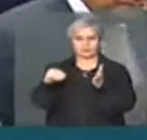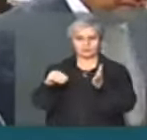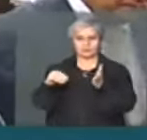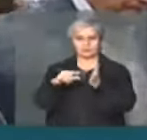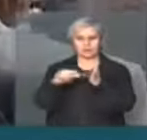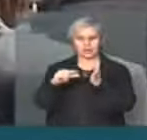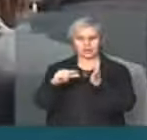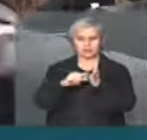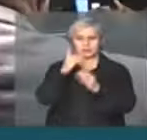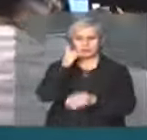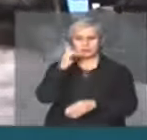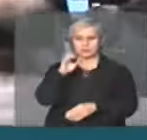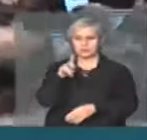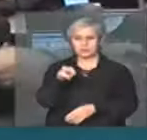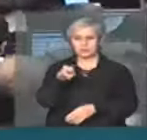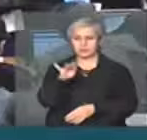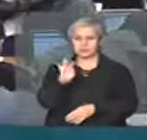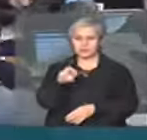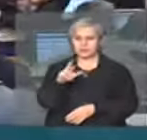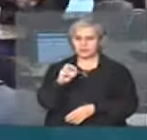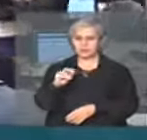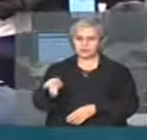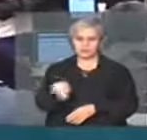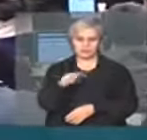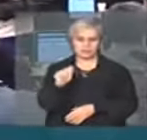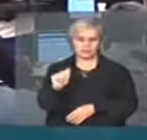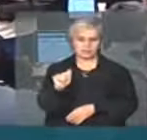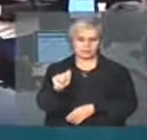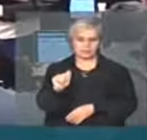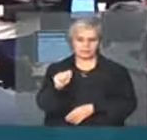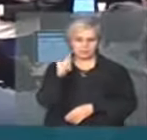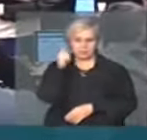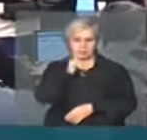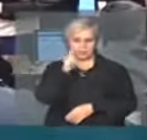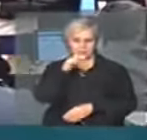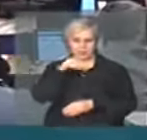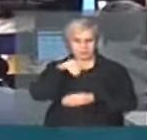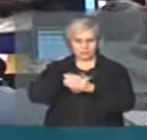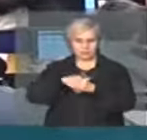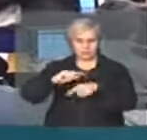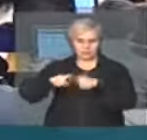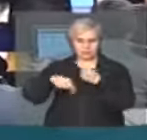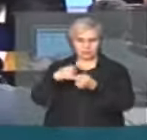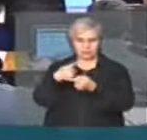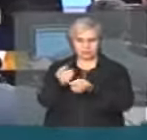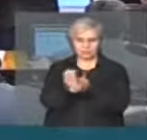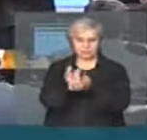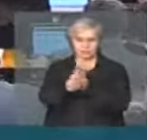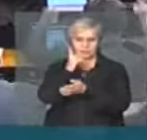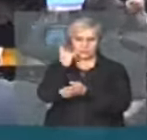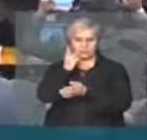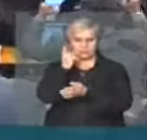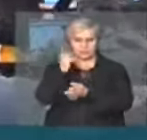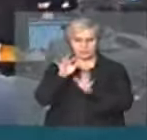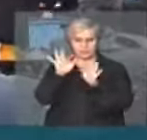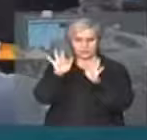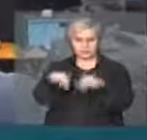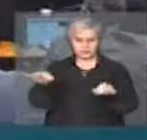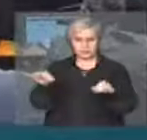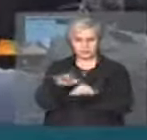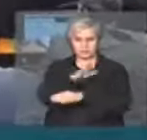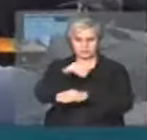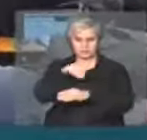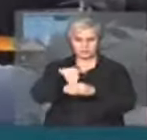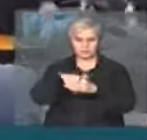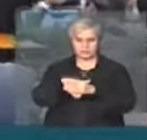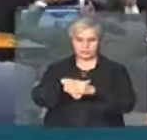retomem os seus lugares, por favor, para que a gente possa aqui votar o destaque de autoria do deputado Everton Rocha.